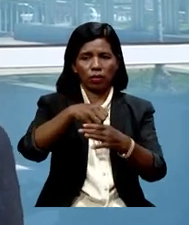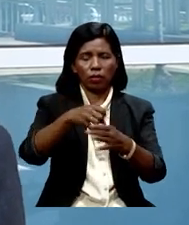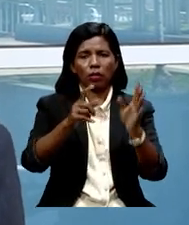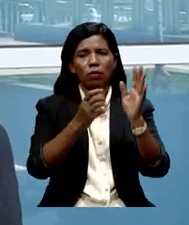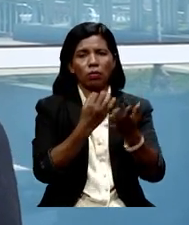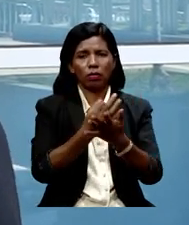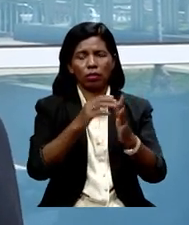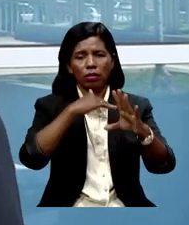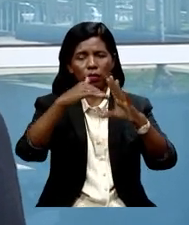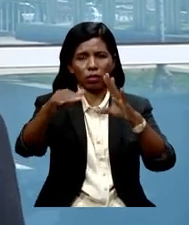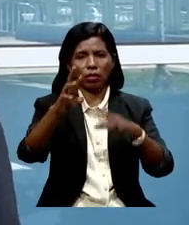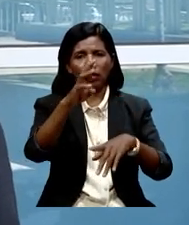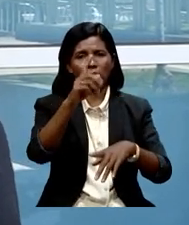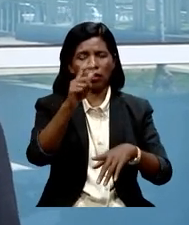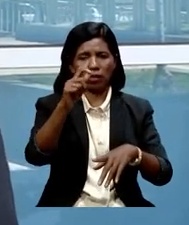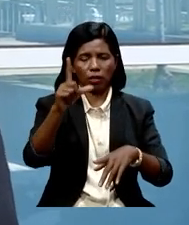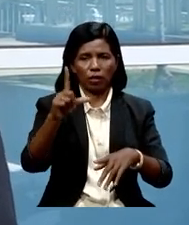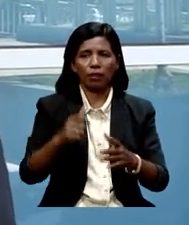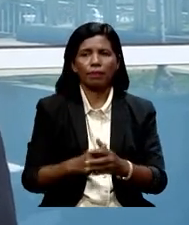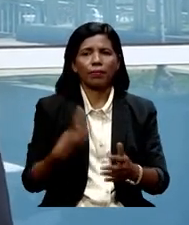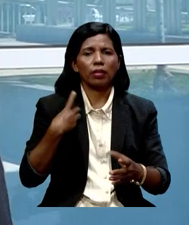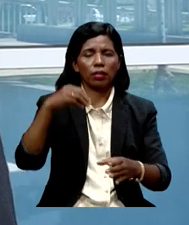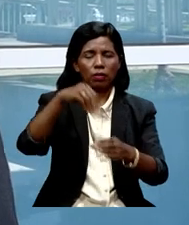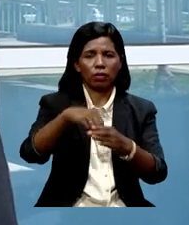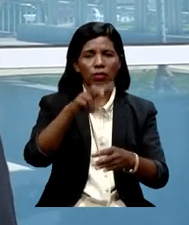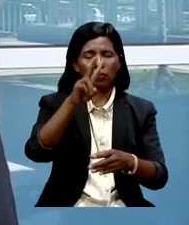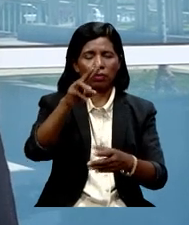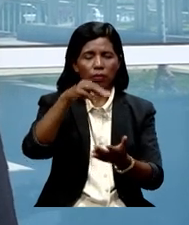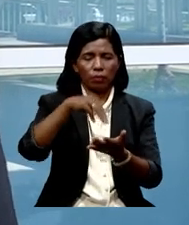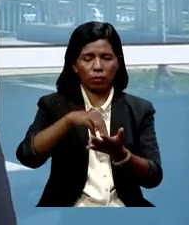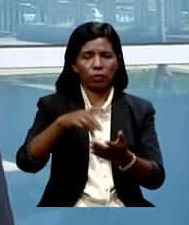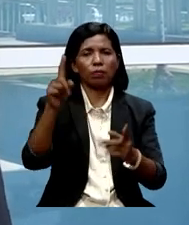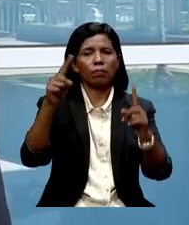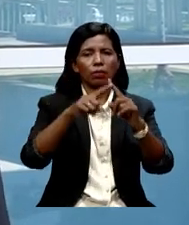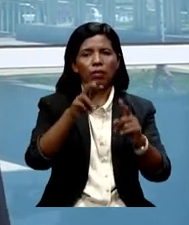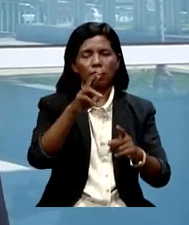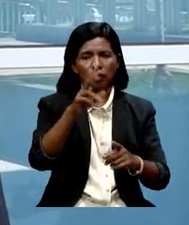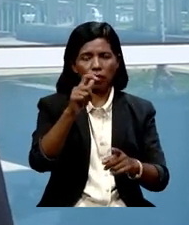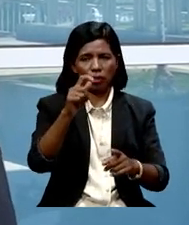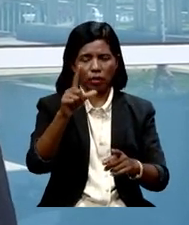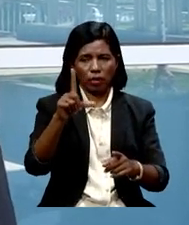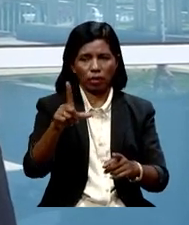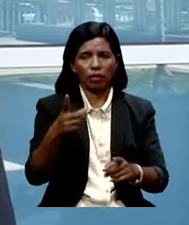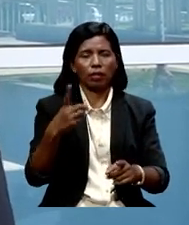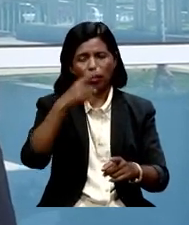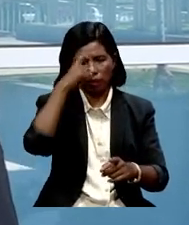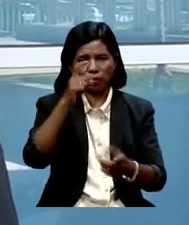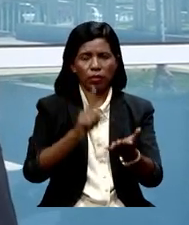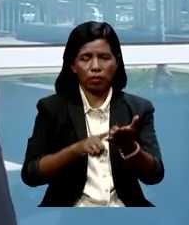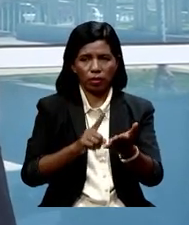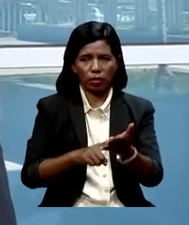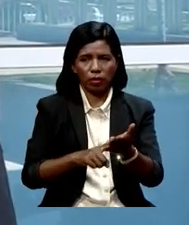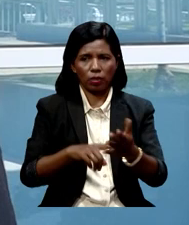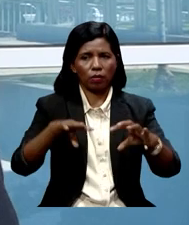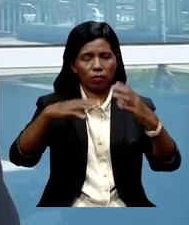Pública para RTTL, tanto incluindo 2 milhões para RTTL. Mas também em discussão Comitê